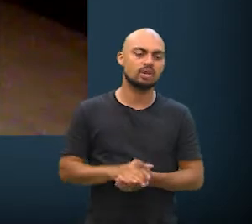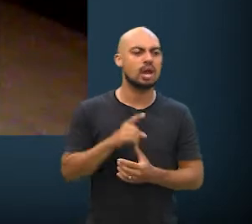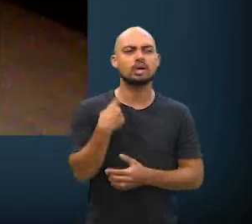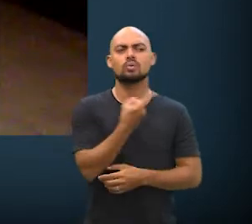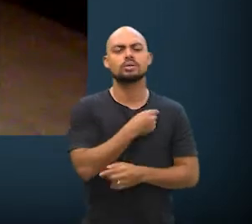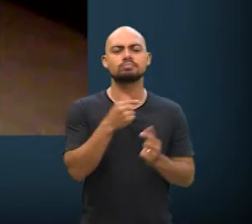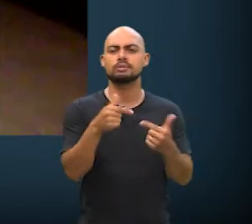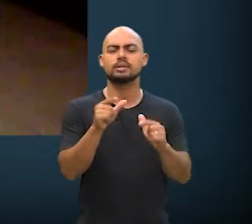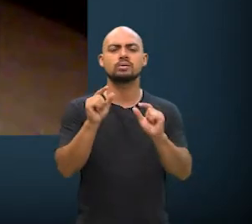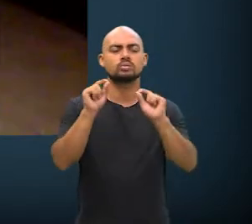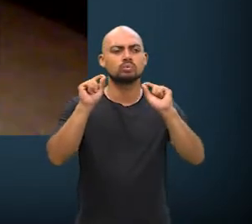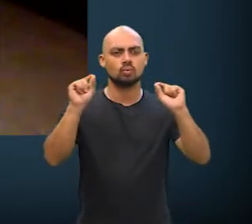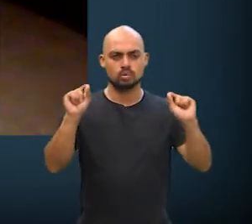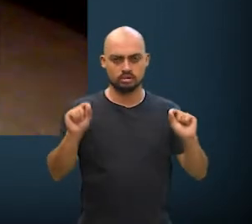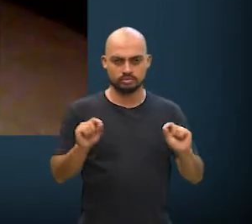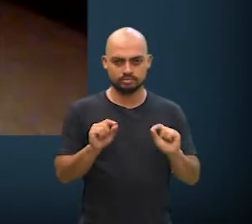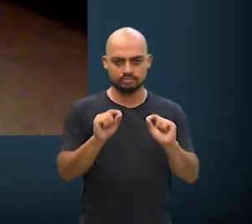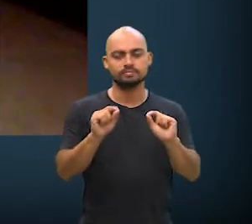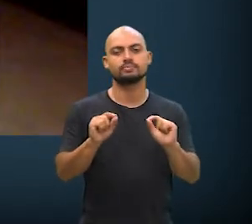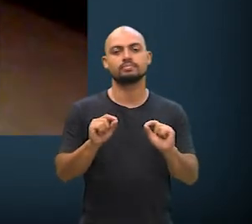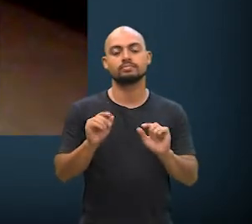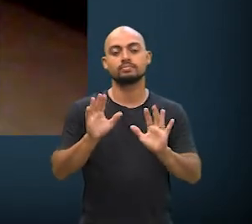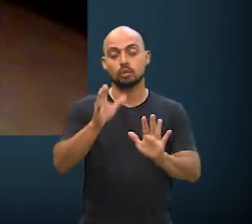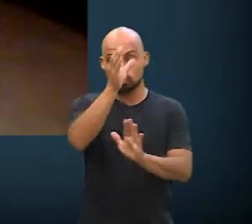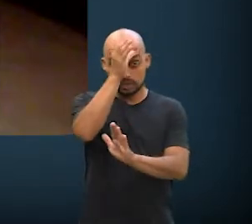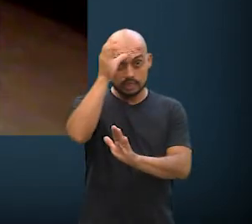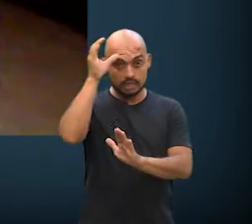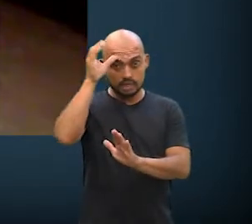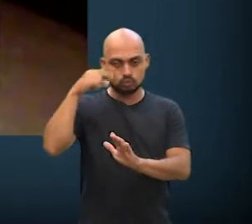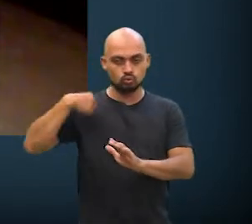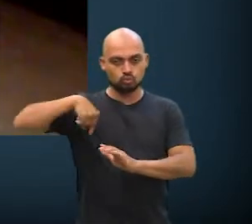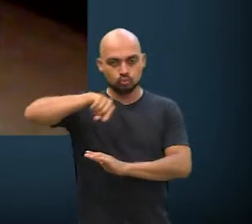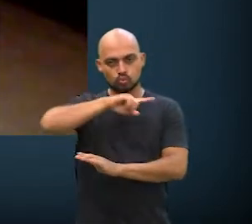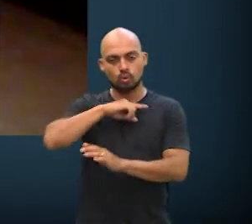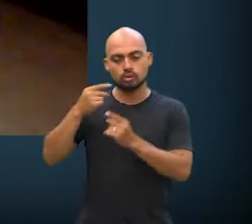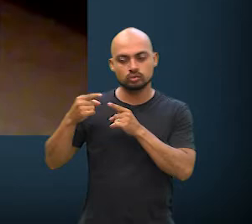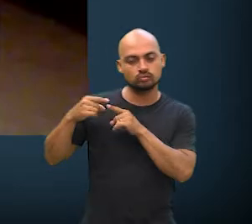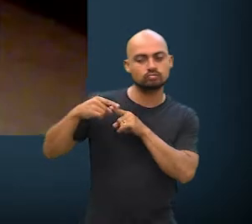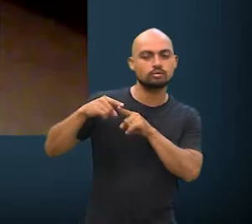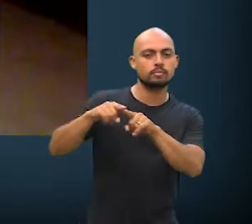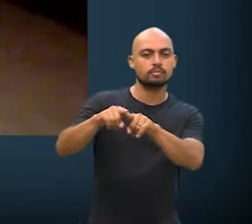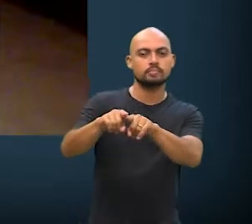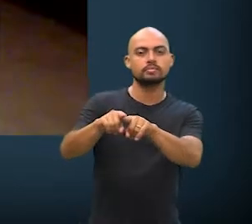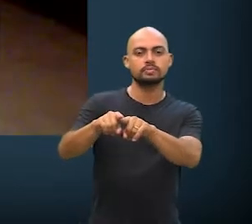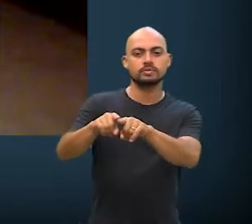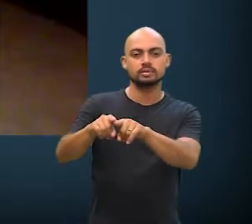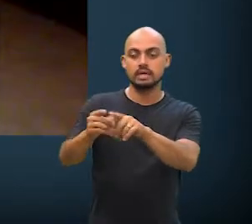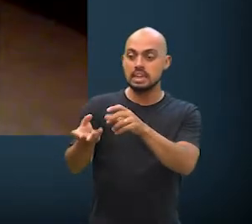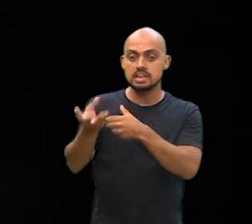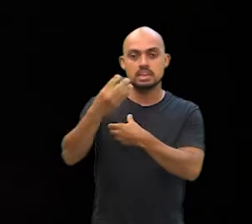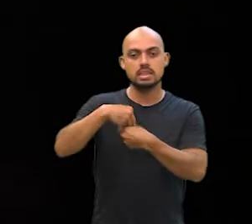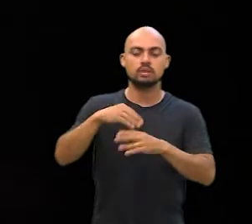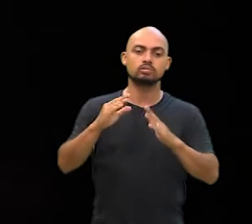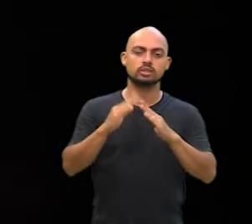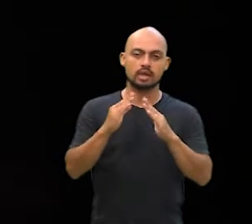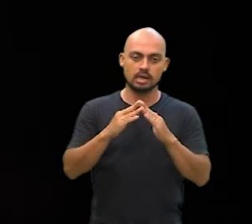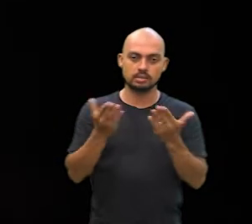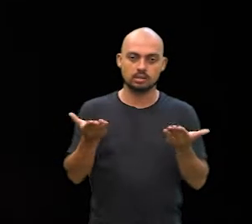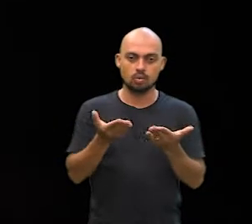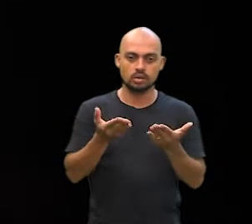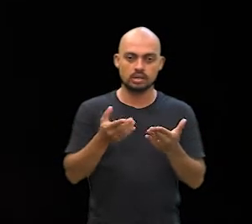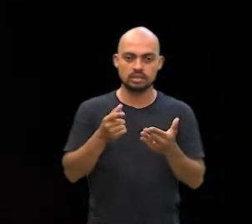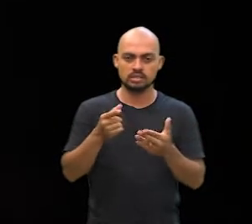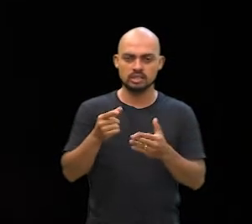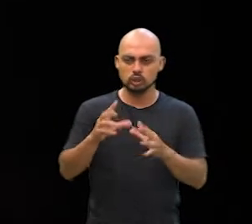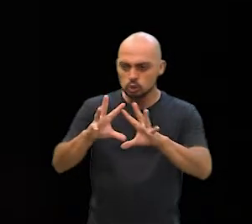isso? Os nossos clientes, os nossos investidores, os nossos fornecedores, eles estão dentro de casa. Eles não